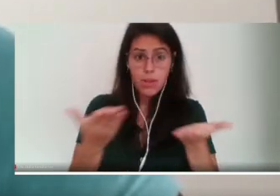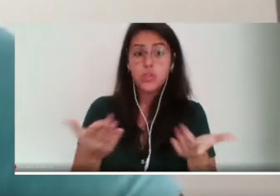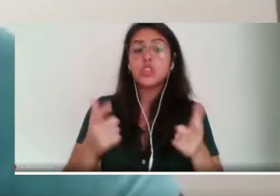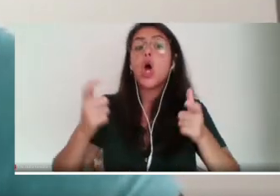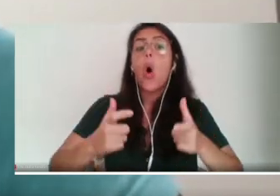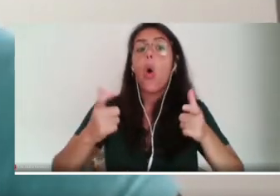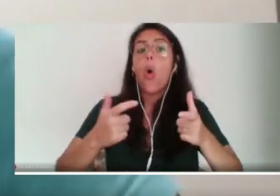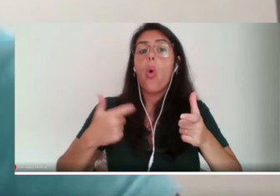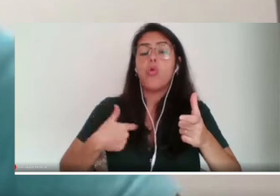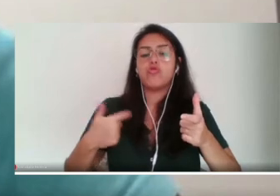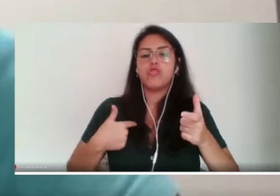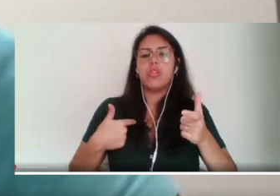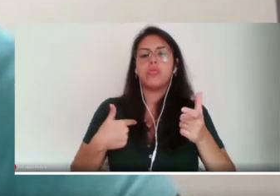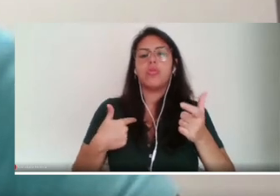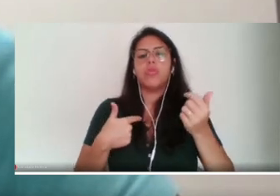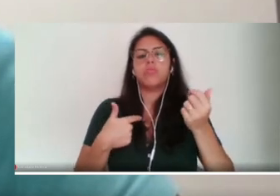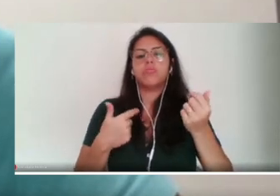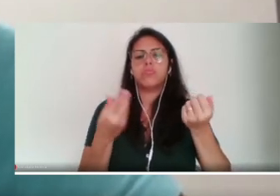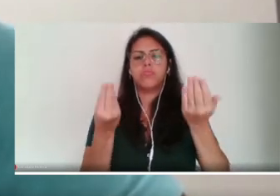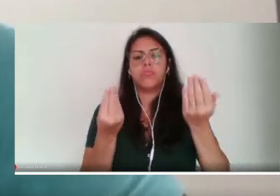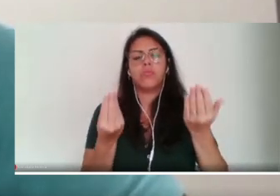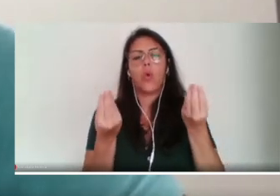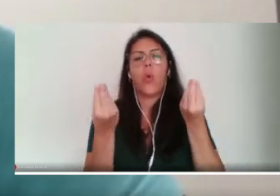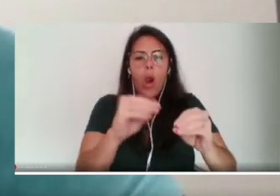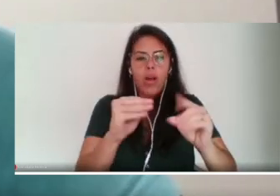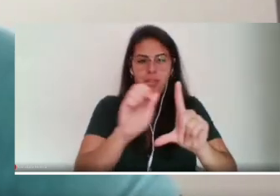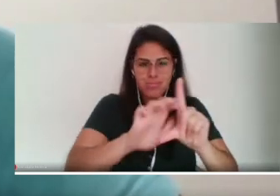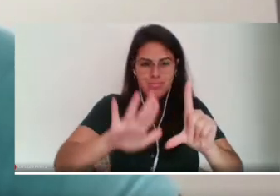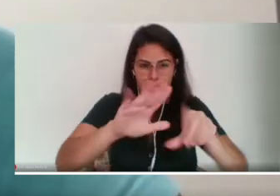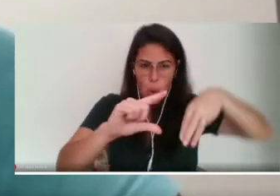mostrar o que você está perguntando.